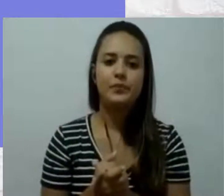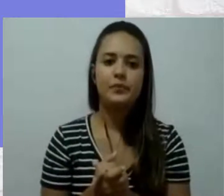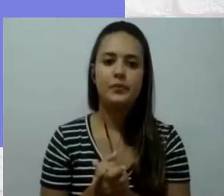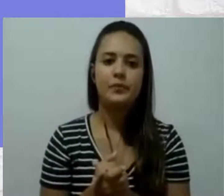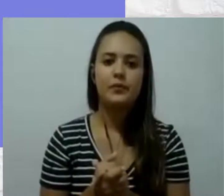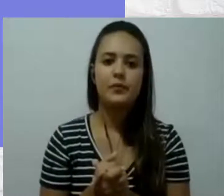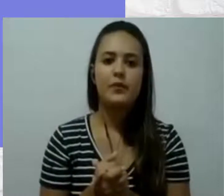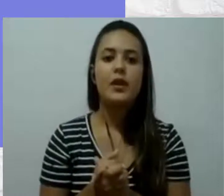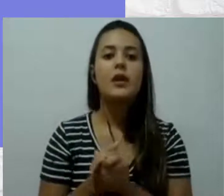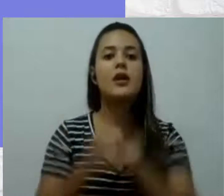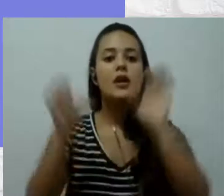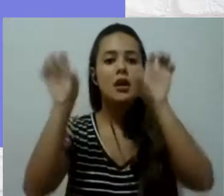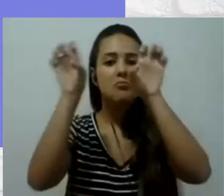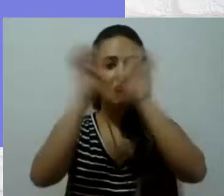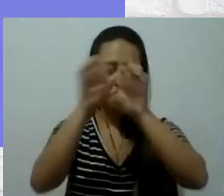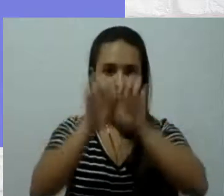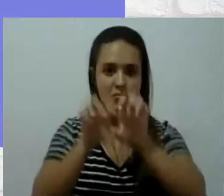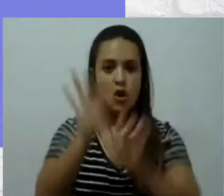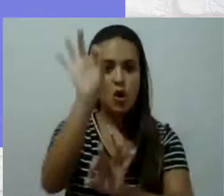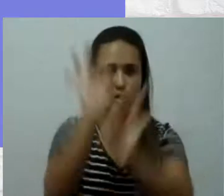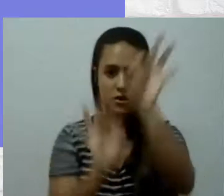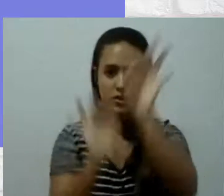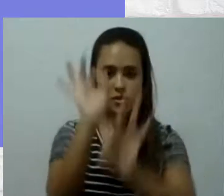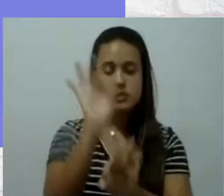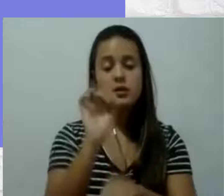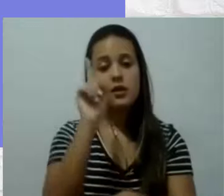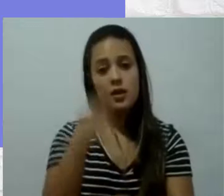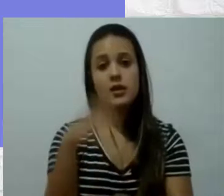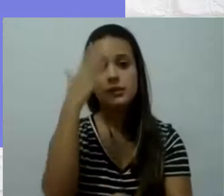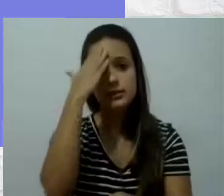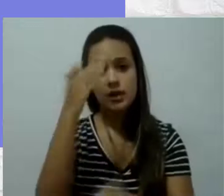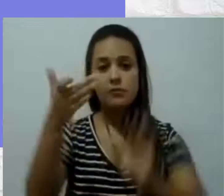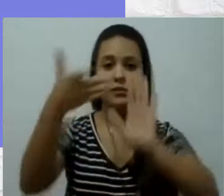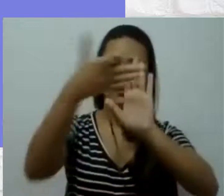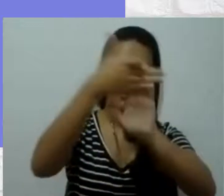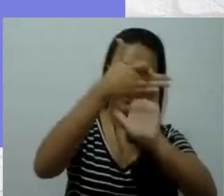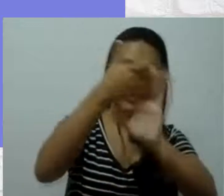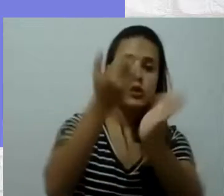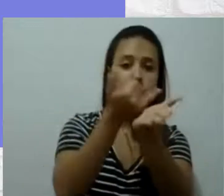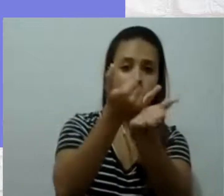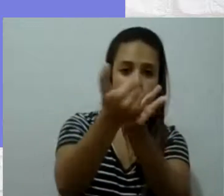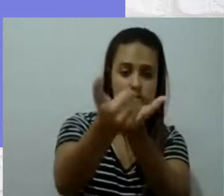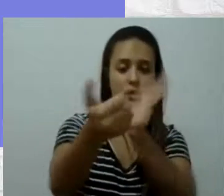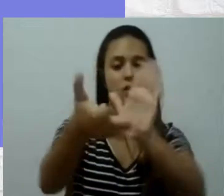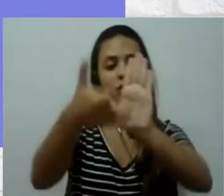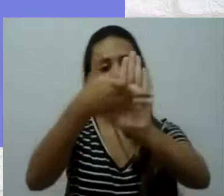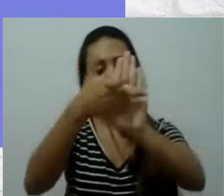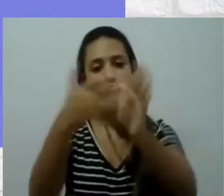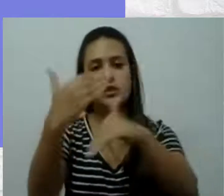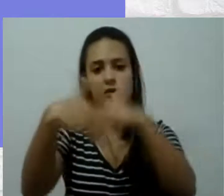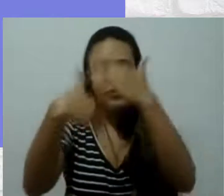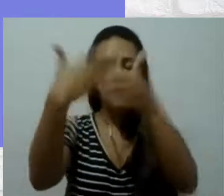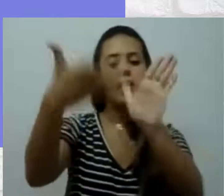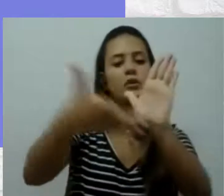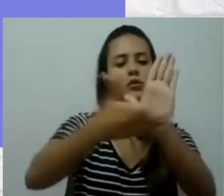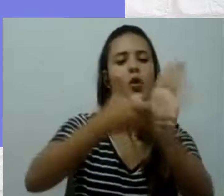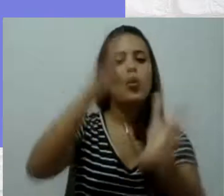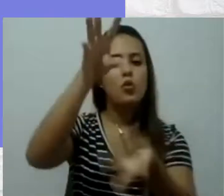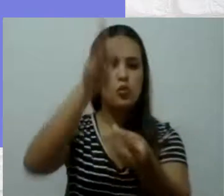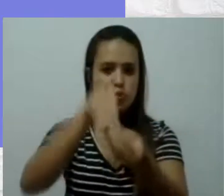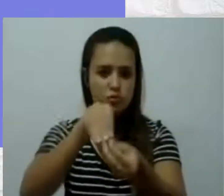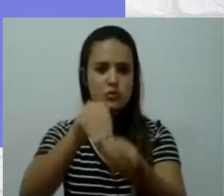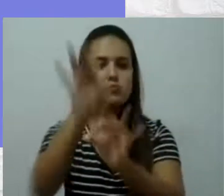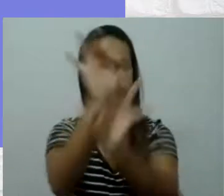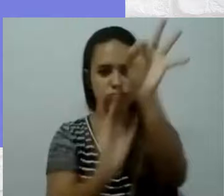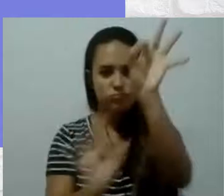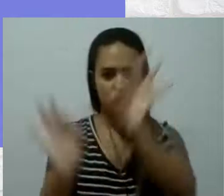requer. E a organização estrutural, que é a organização da sua redação. Se elas sabem dividir tanto na introdução, quanto